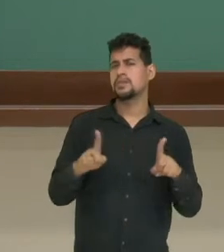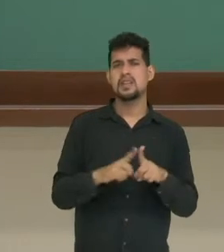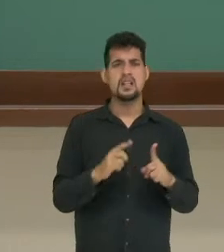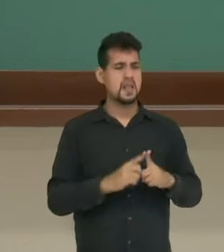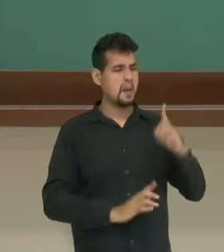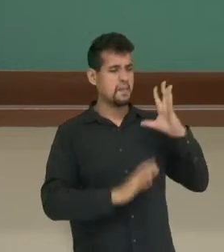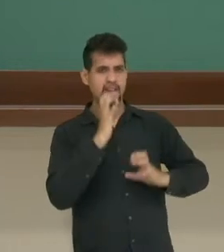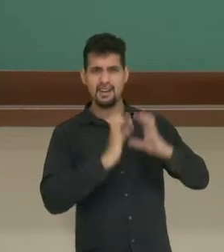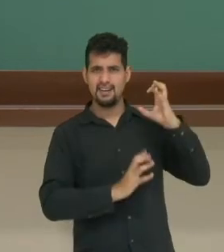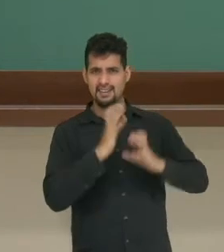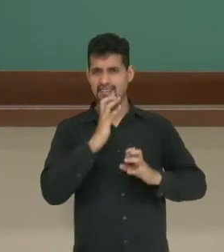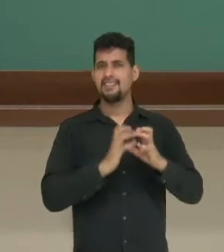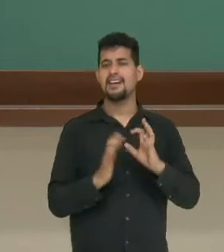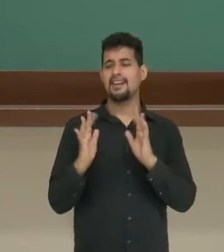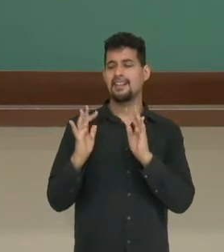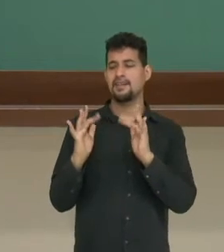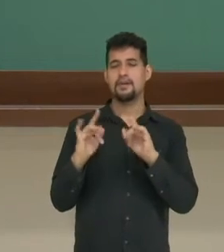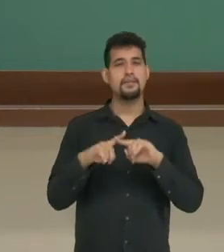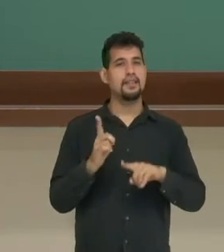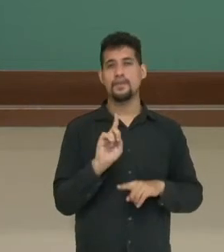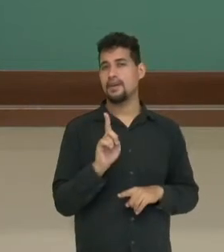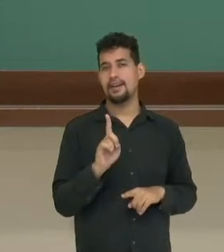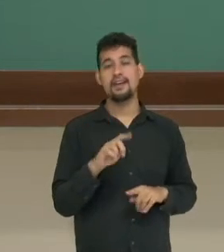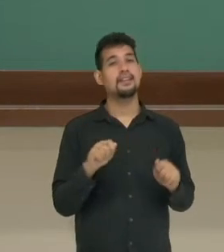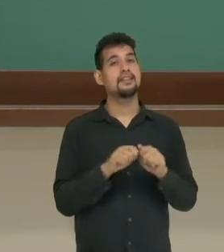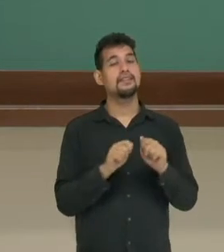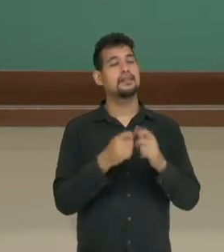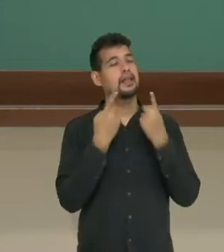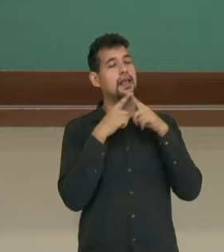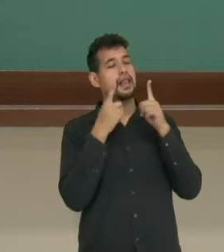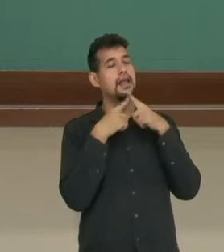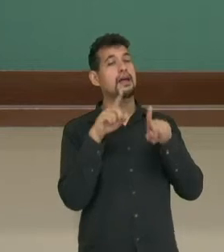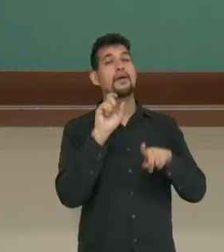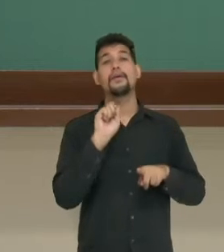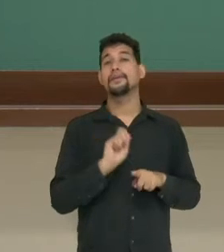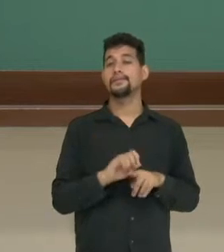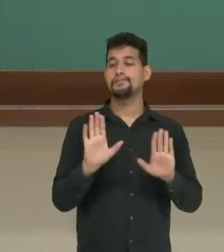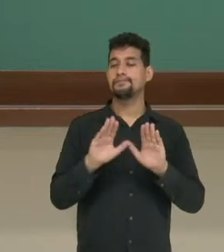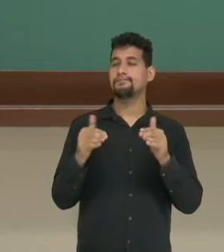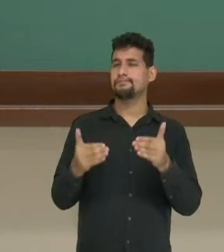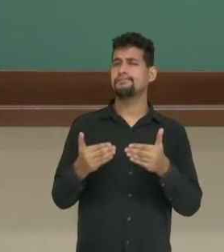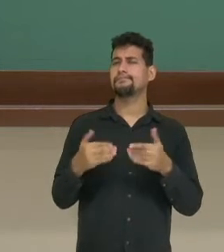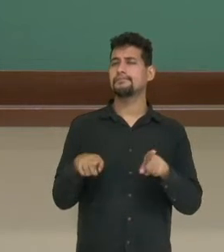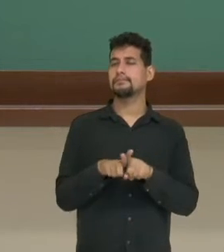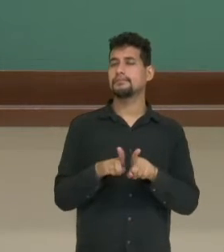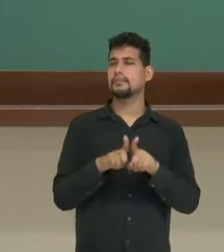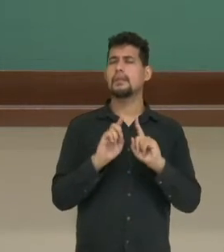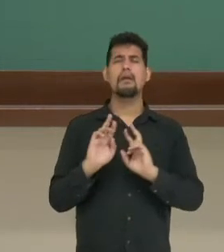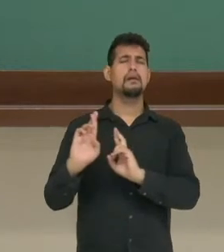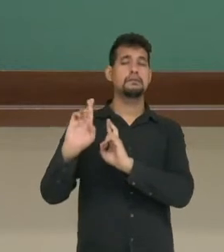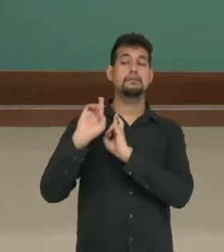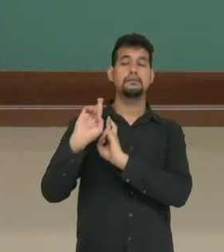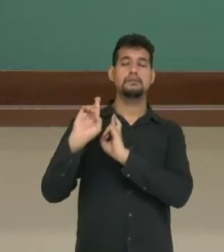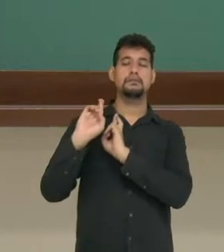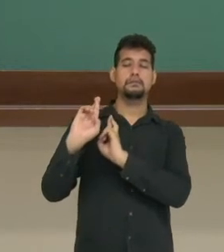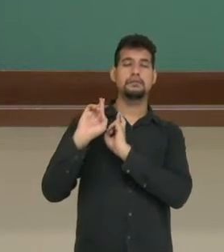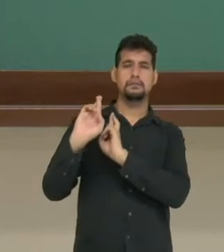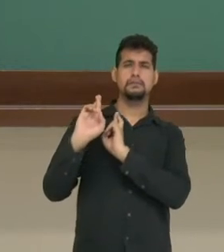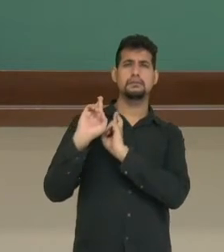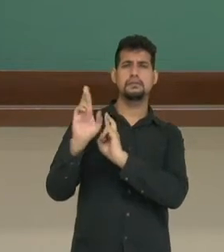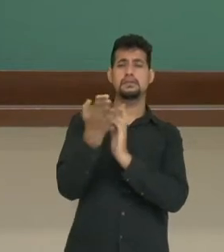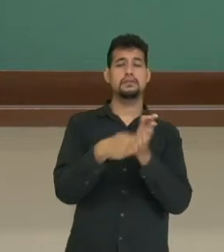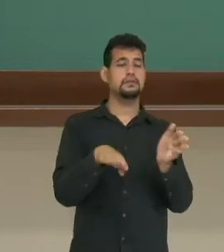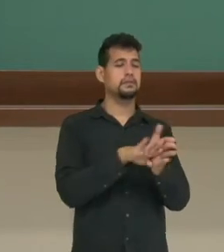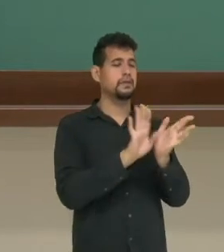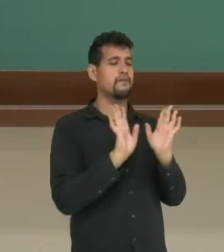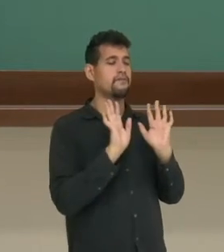brigando com uma namorada, mas na verdade ele está fazendo uma crítica ao regime militar, com a esperança de que esse regime militar chegue ao